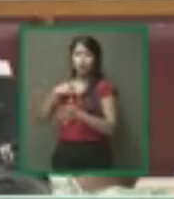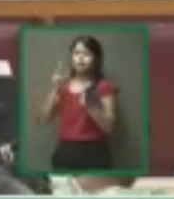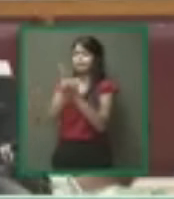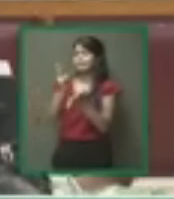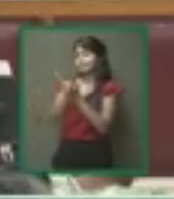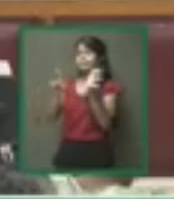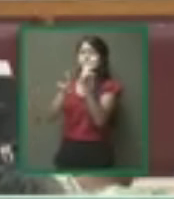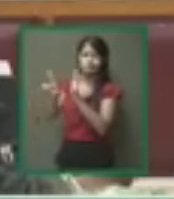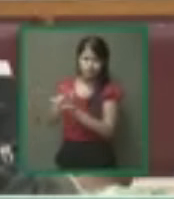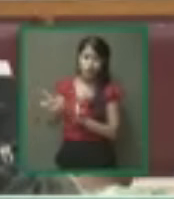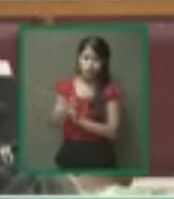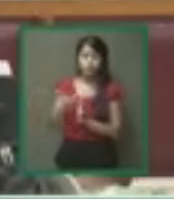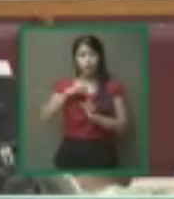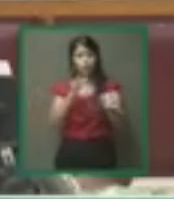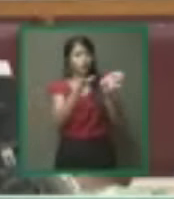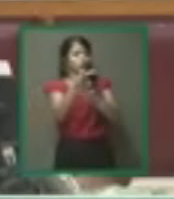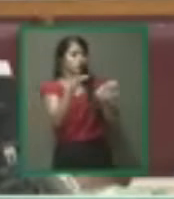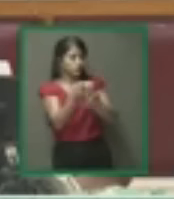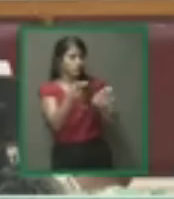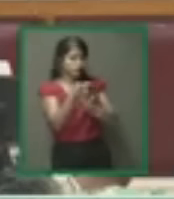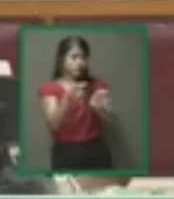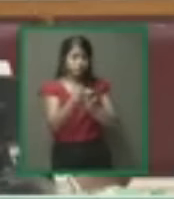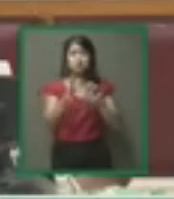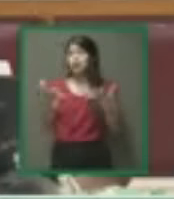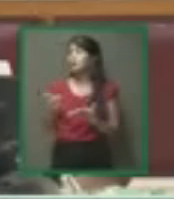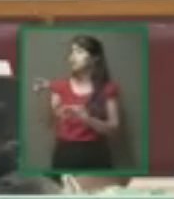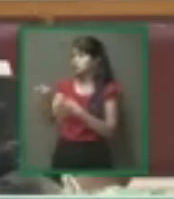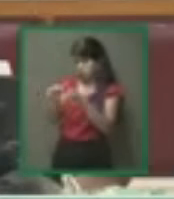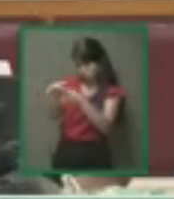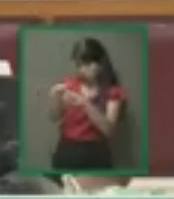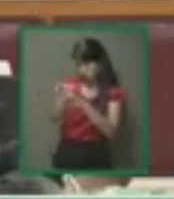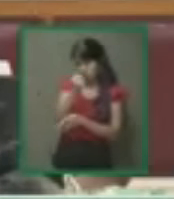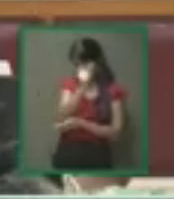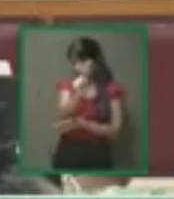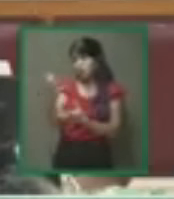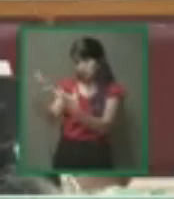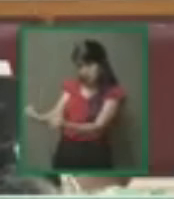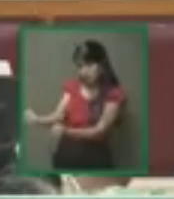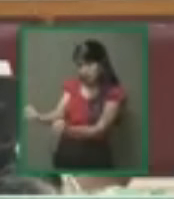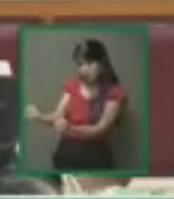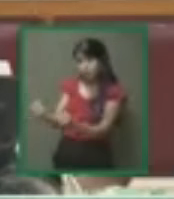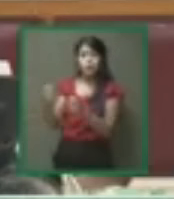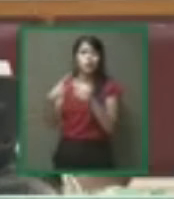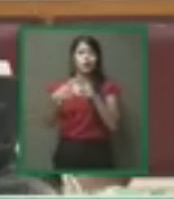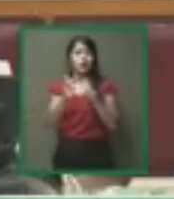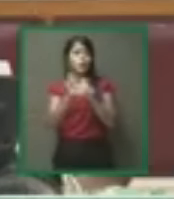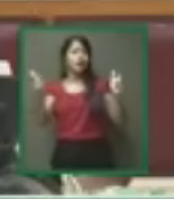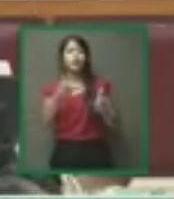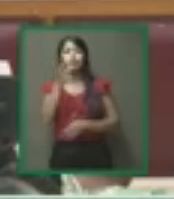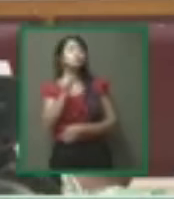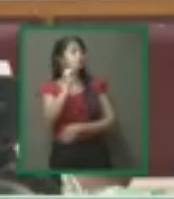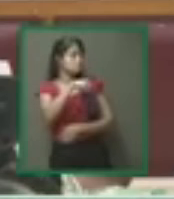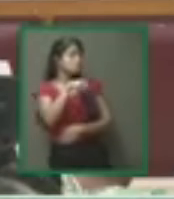pergunto, mesmo diante da orientação, eu sempre pergunto: o senhor vai seguir a orientação da sua defesa técnica? Aí a maioria diz: